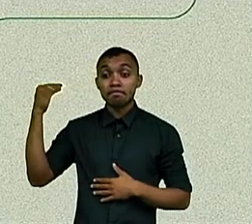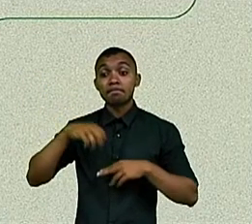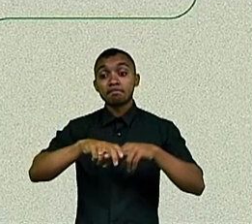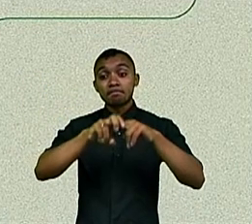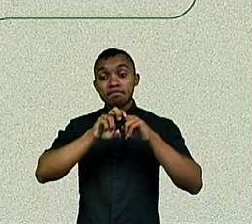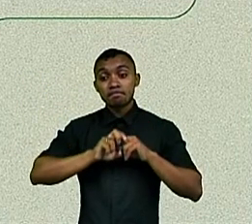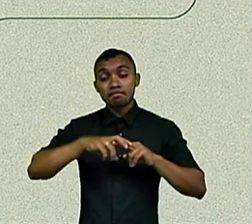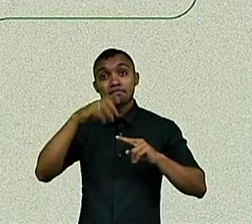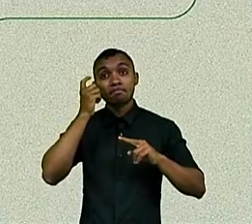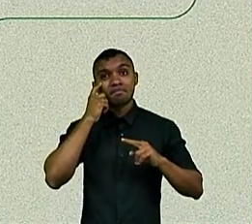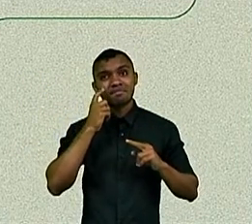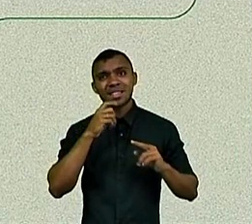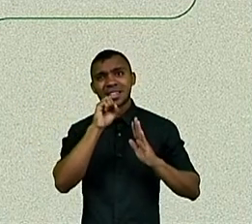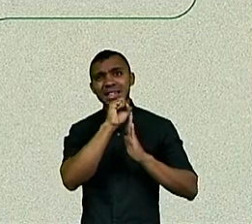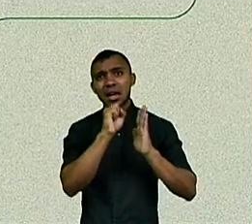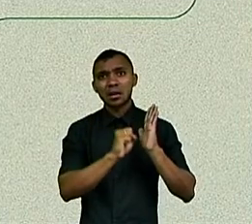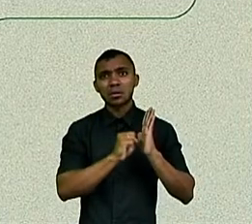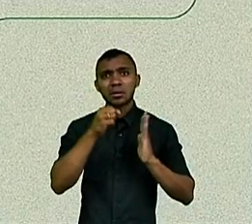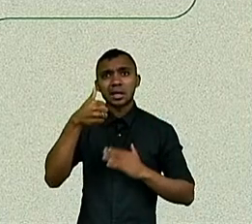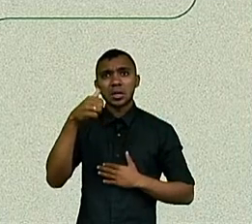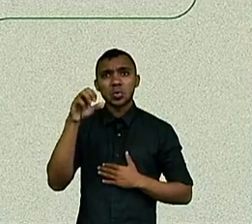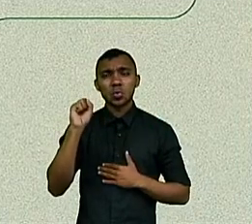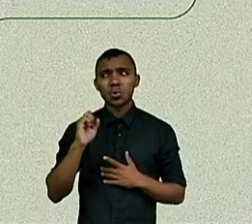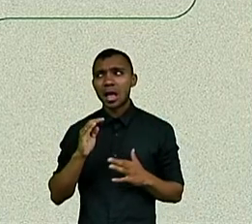terra até o século 18